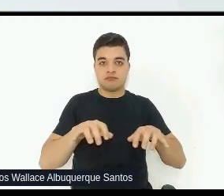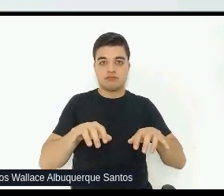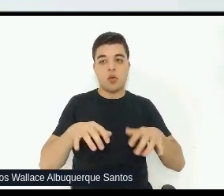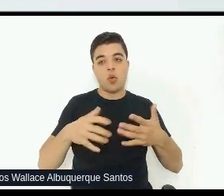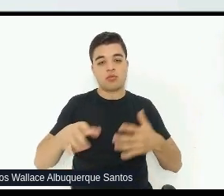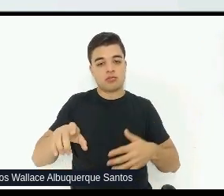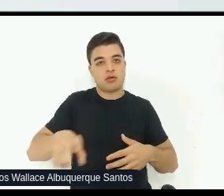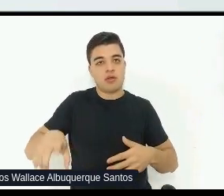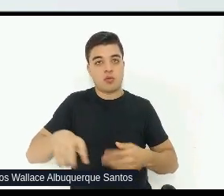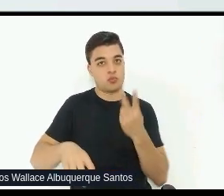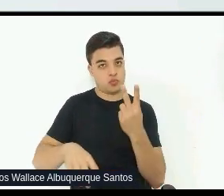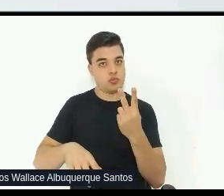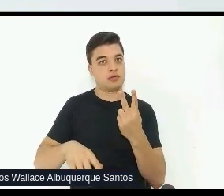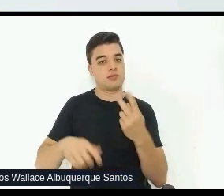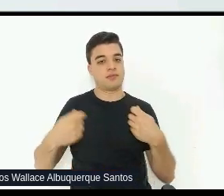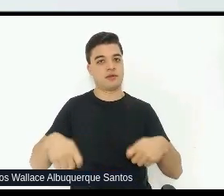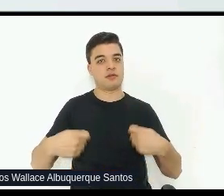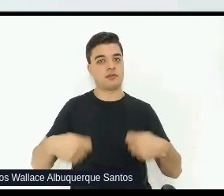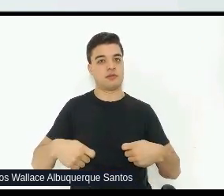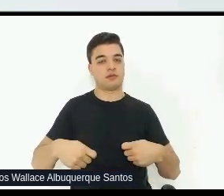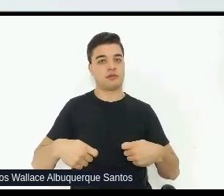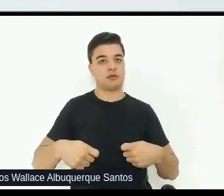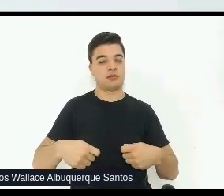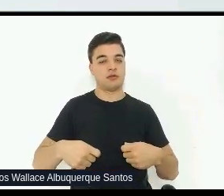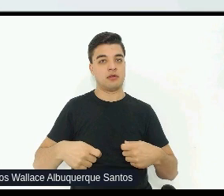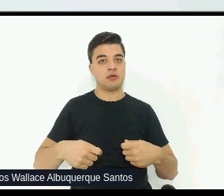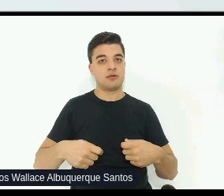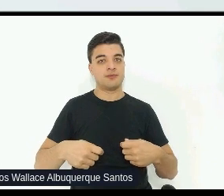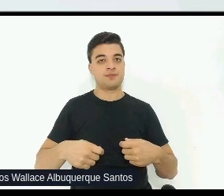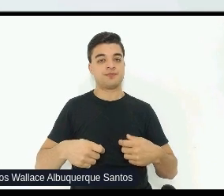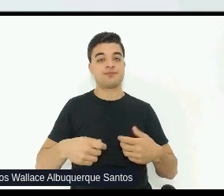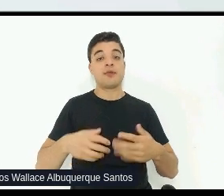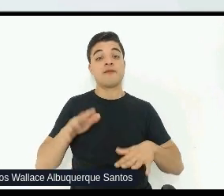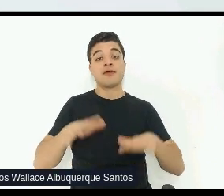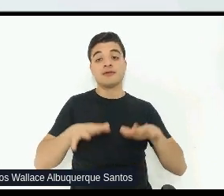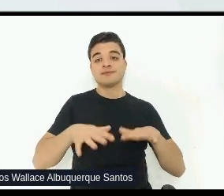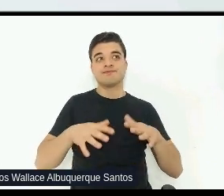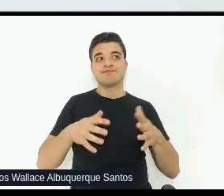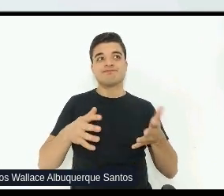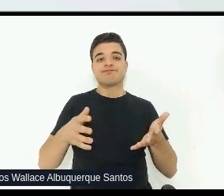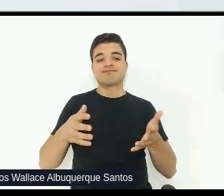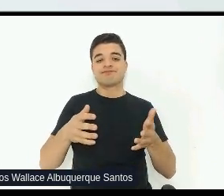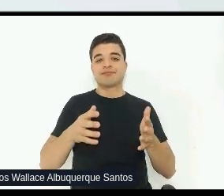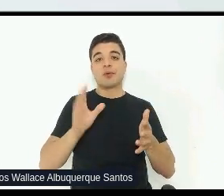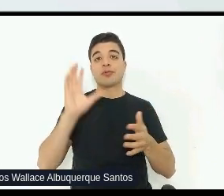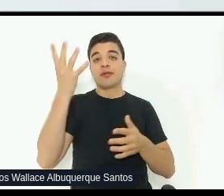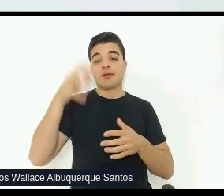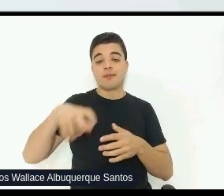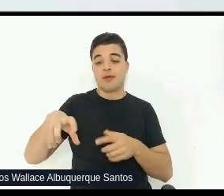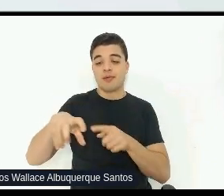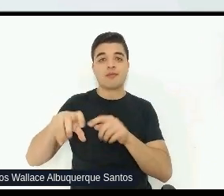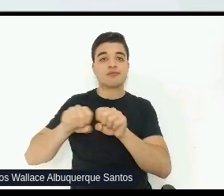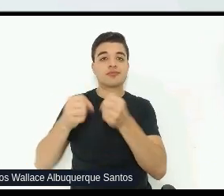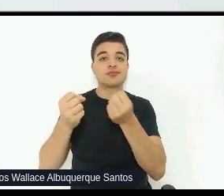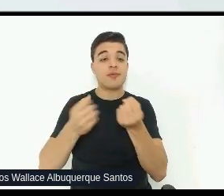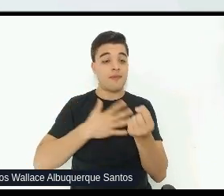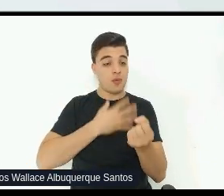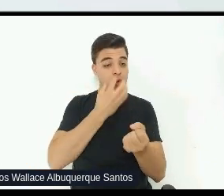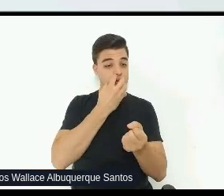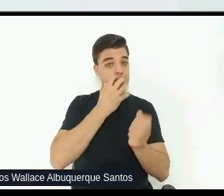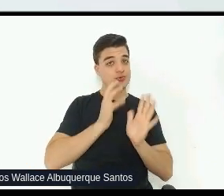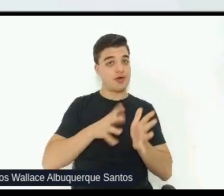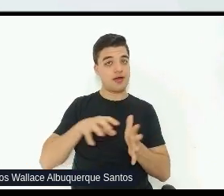mundo tem todas as suas mobilidades. Às vezes a gente está com o mouse quebrado, meu cachorro já comeu meu mouse, e eu preciso estar utilizando o